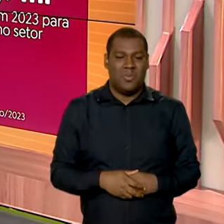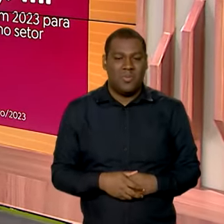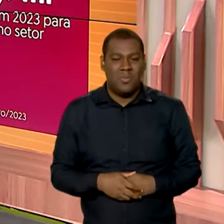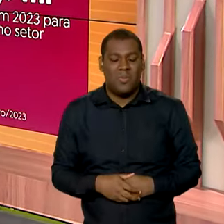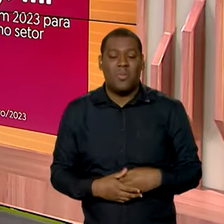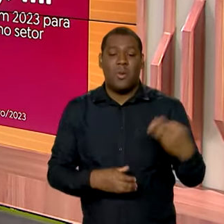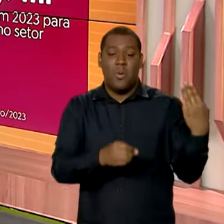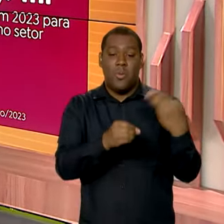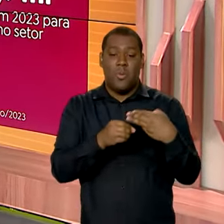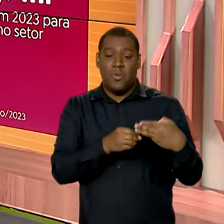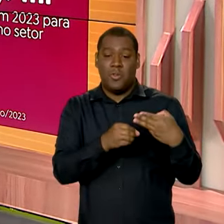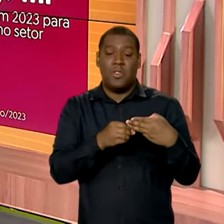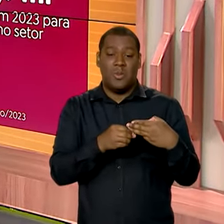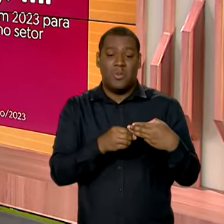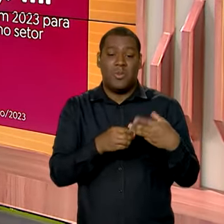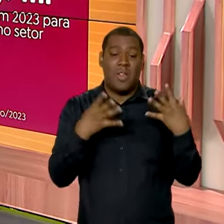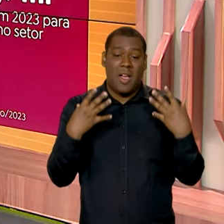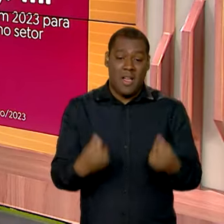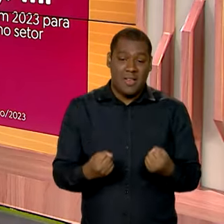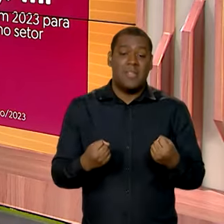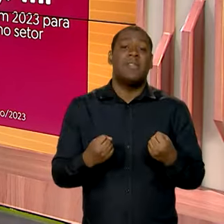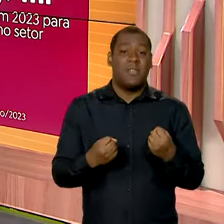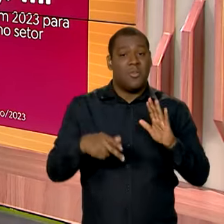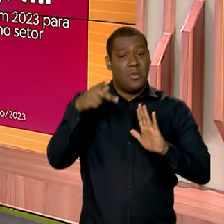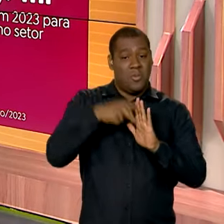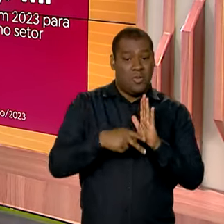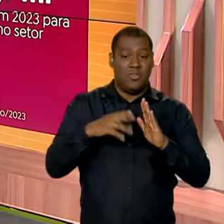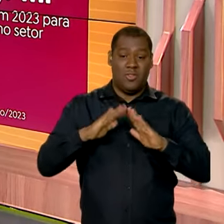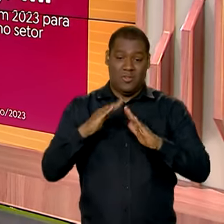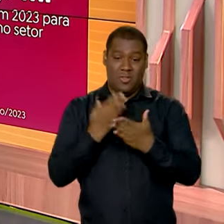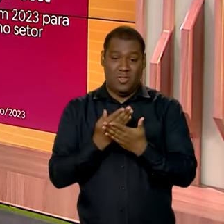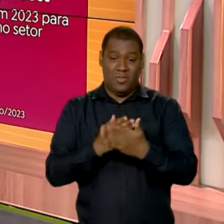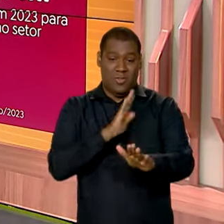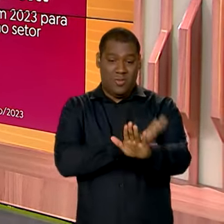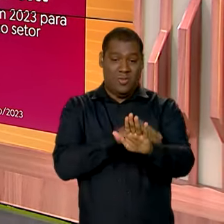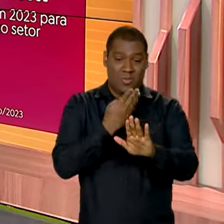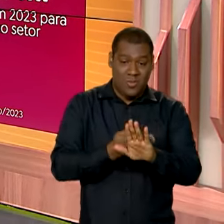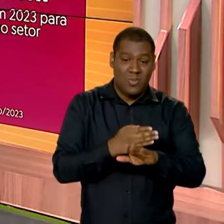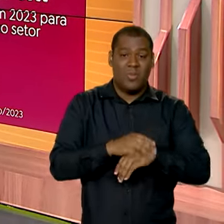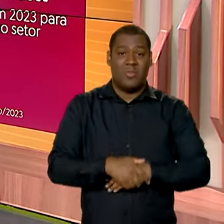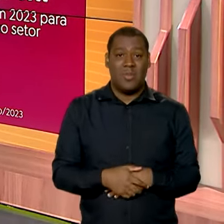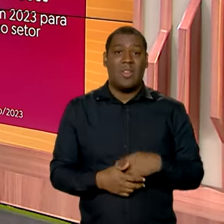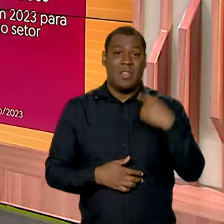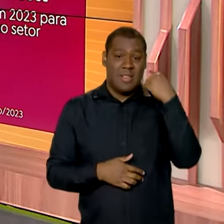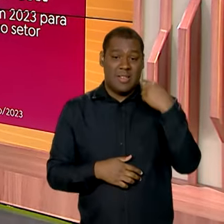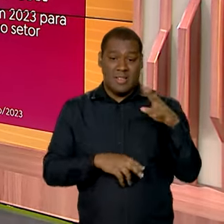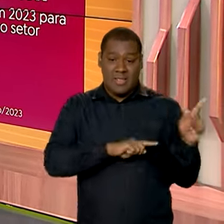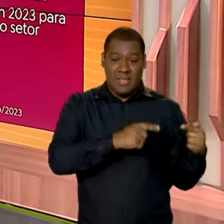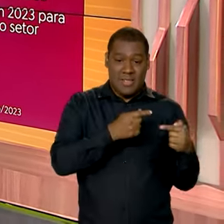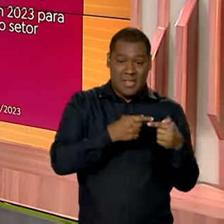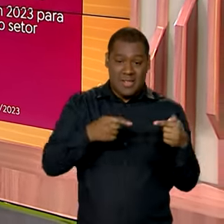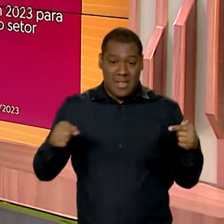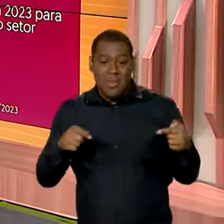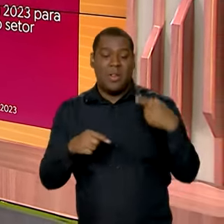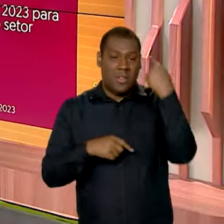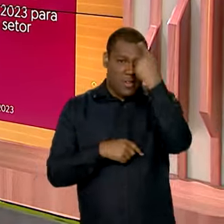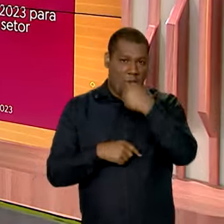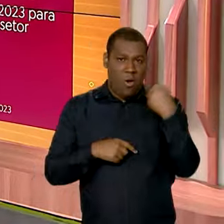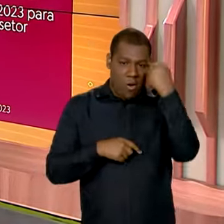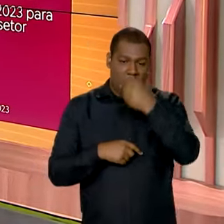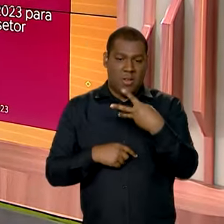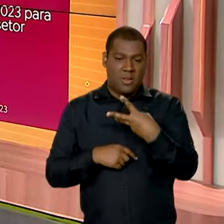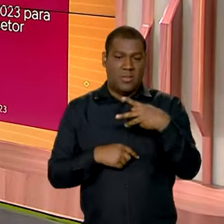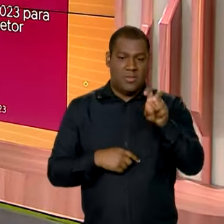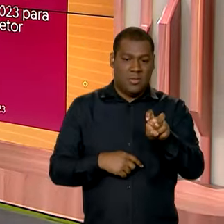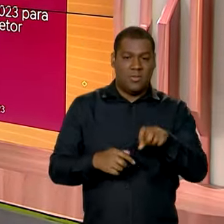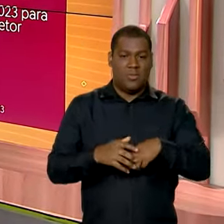a adesão ao programa Escola em Tempo Integral, que prevê aí 35 horas semanais de jornada escolar. Ainda na